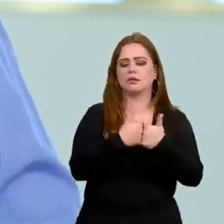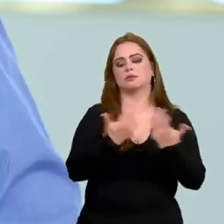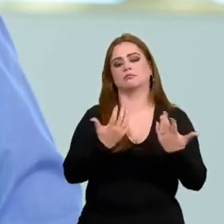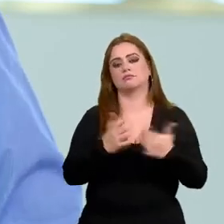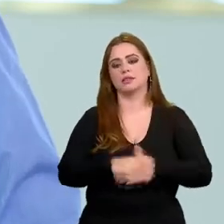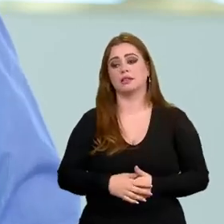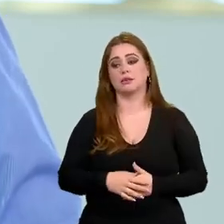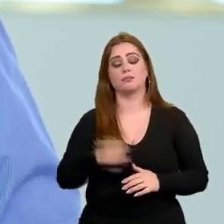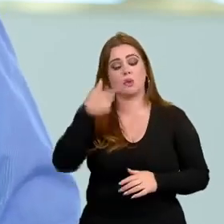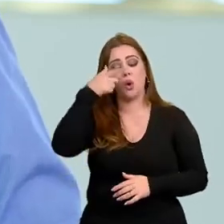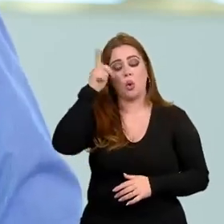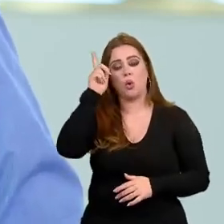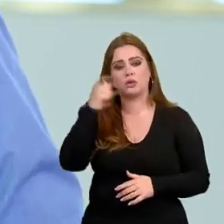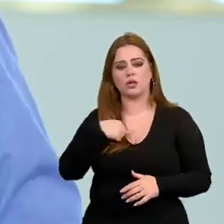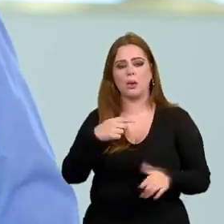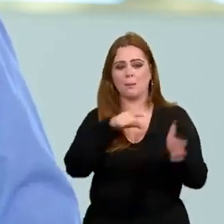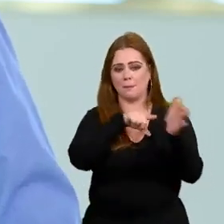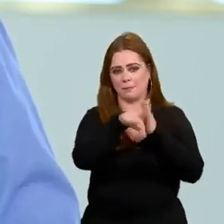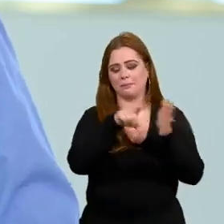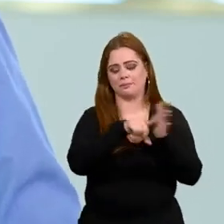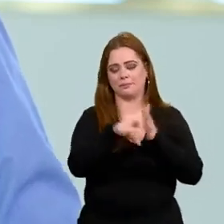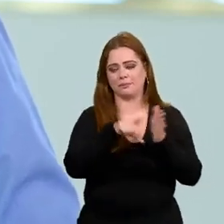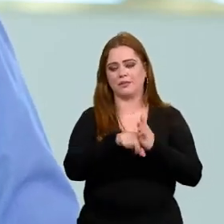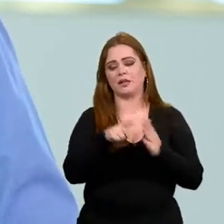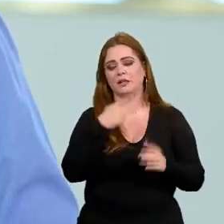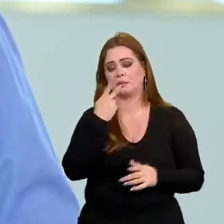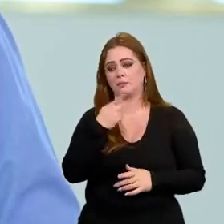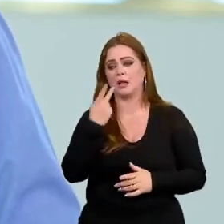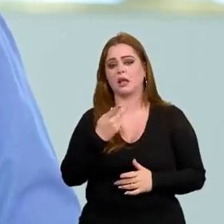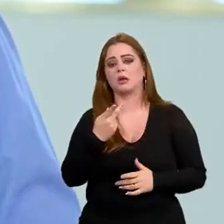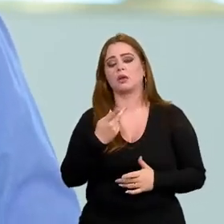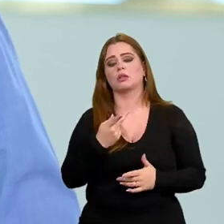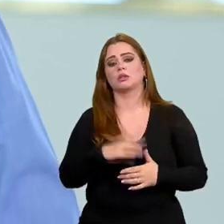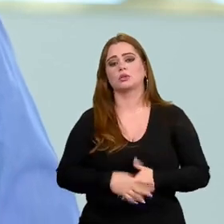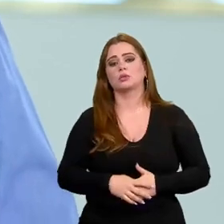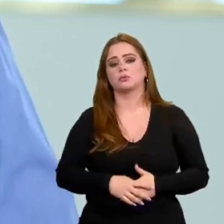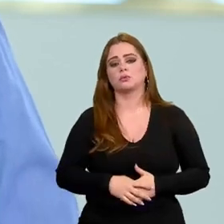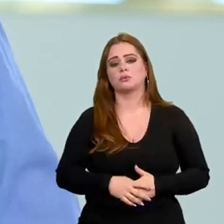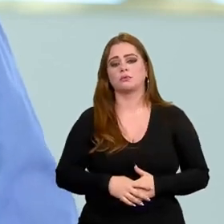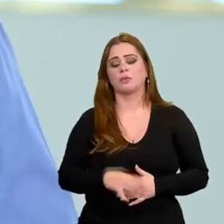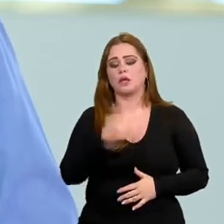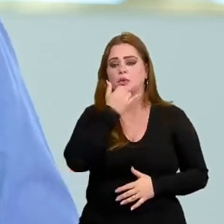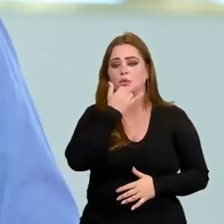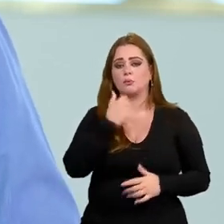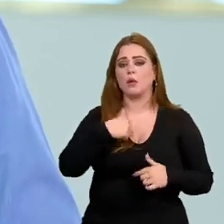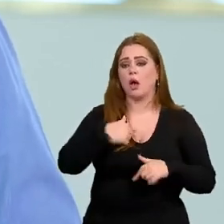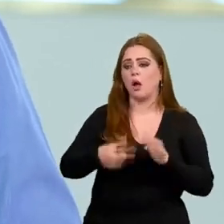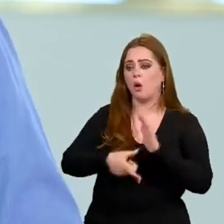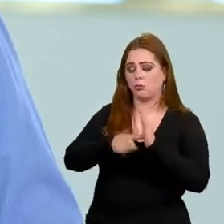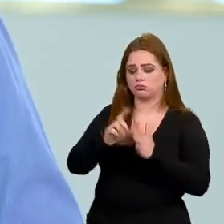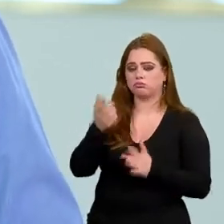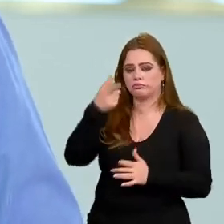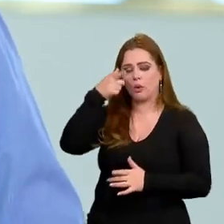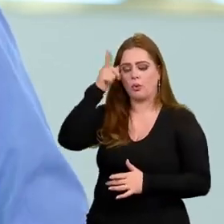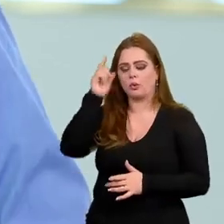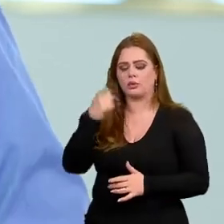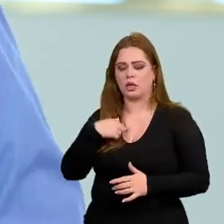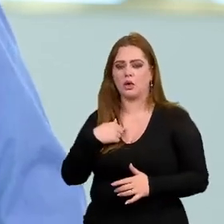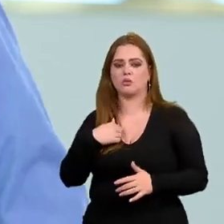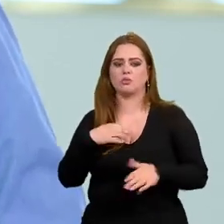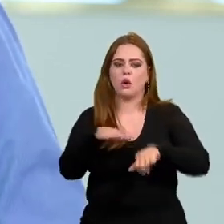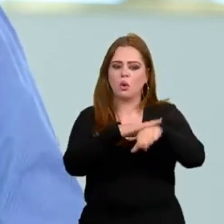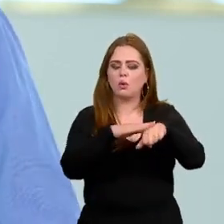estou com saudade da minha casa. Estou com saudade, faz tempo que eu não vou na minha casa. Eu estou precisando ir para ver meus filhos,